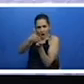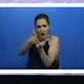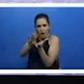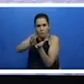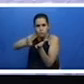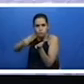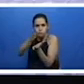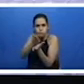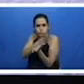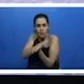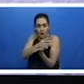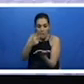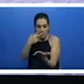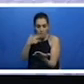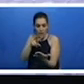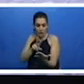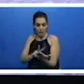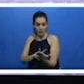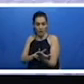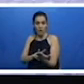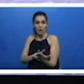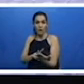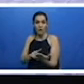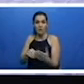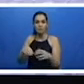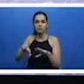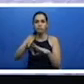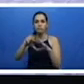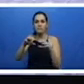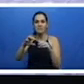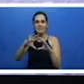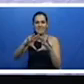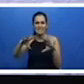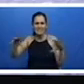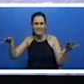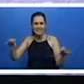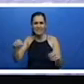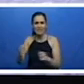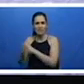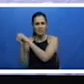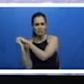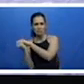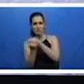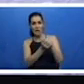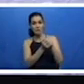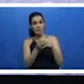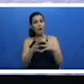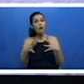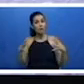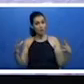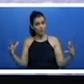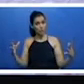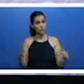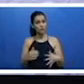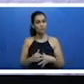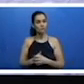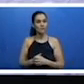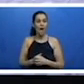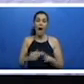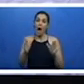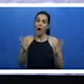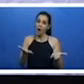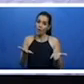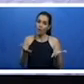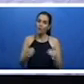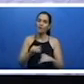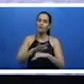semelhante a um campo de tênis, de tão grande que é. Então, o nosso pulmão é o mais complexo. Já o pulmão dos anfíbios tem